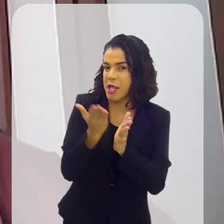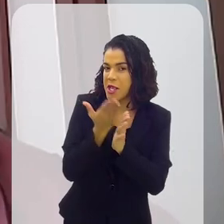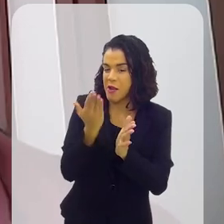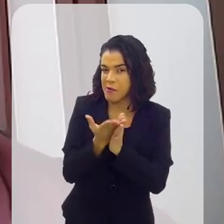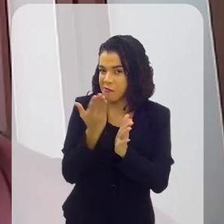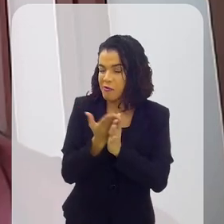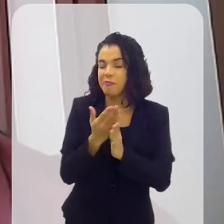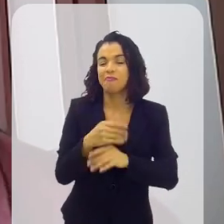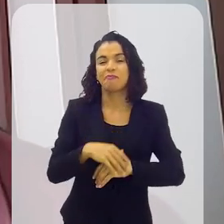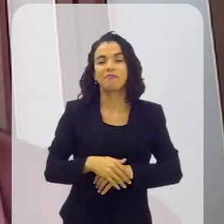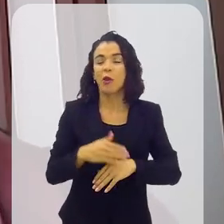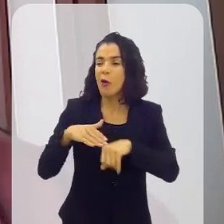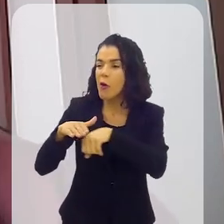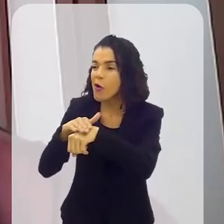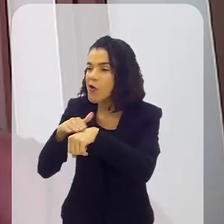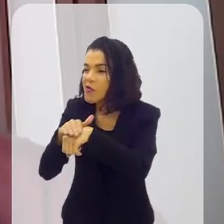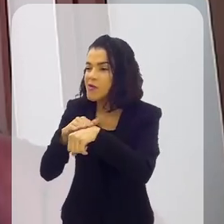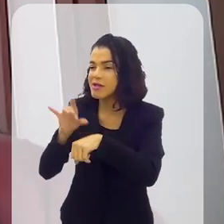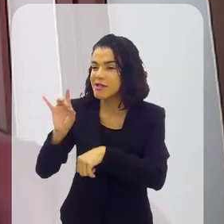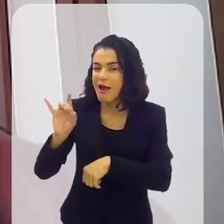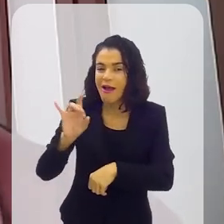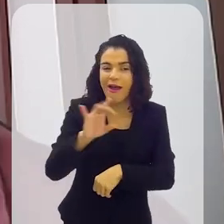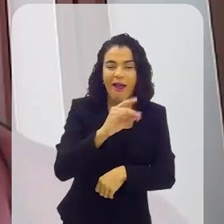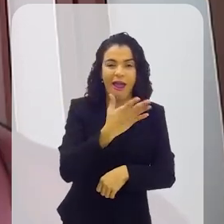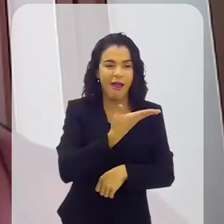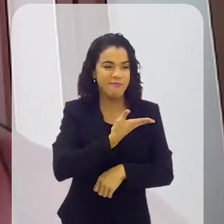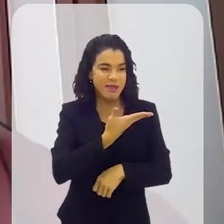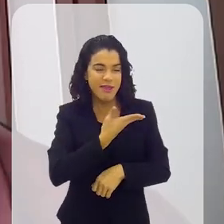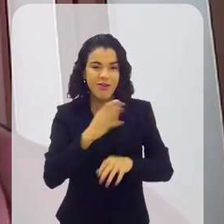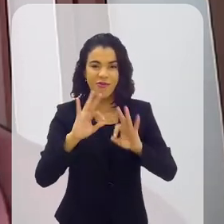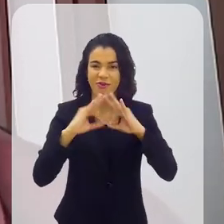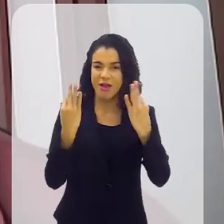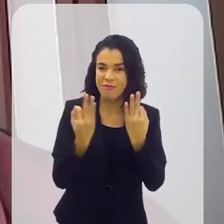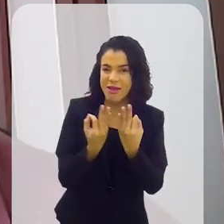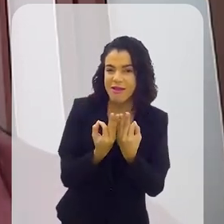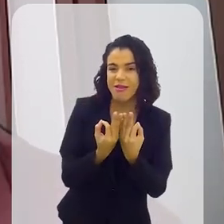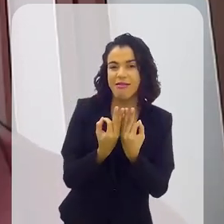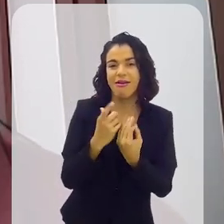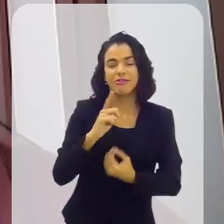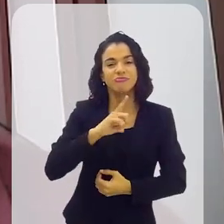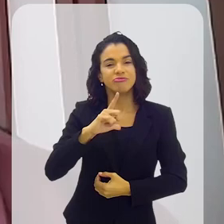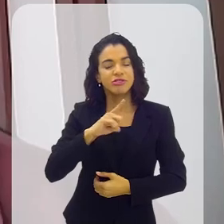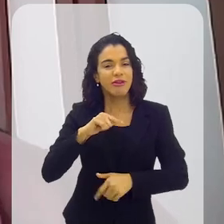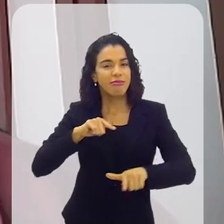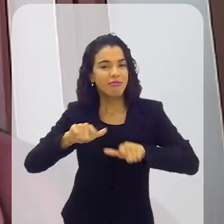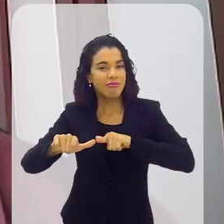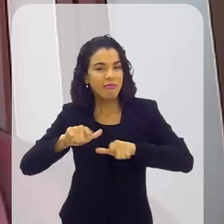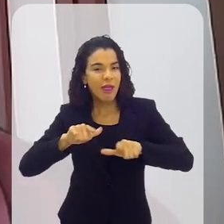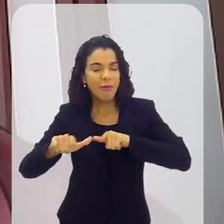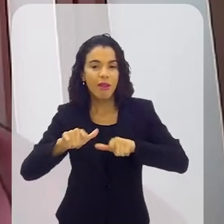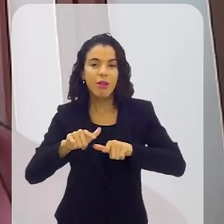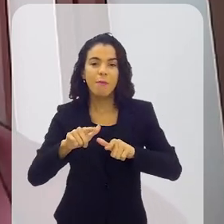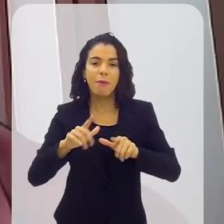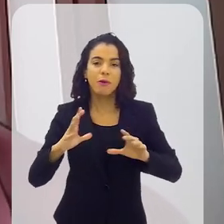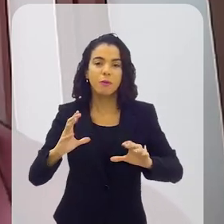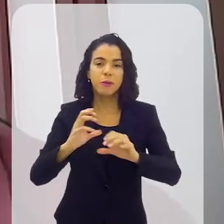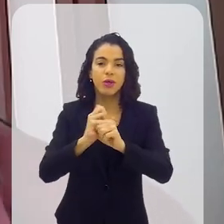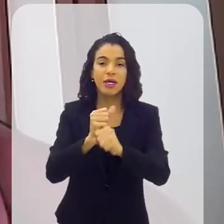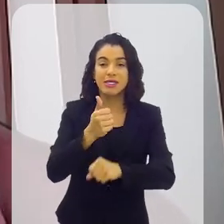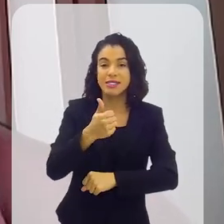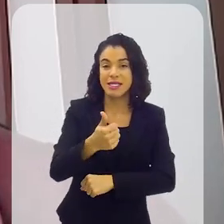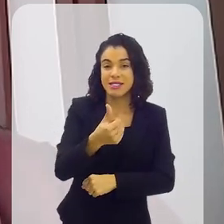e conversar com todo mundo do grupo, família, os que tinham a ver de trabalho, e